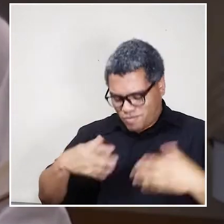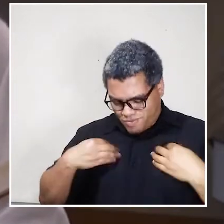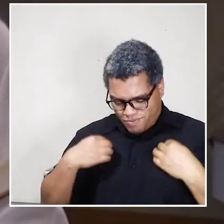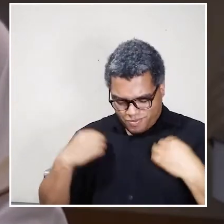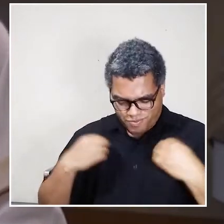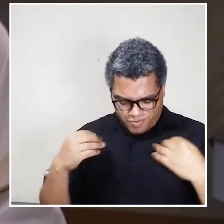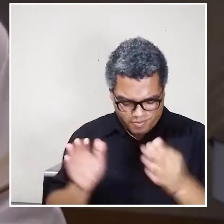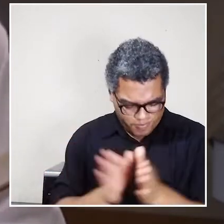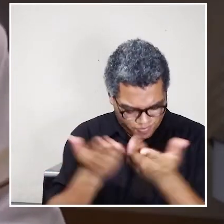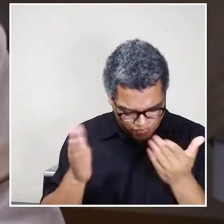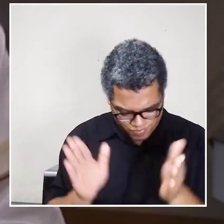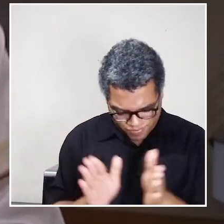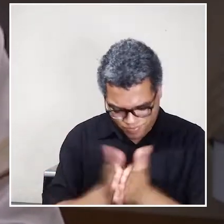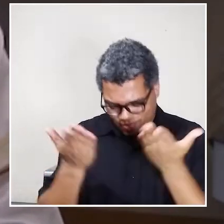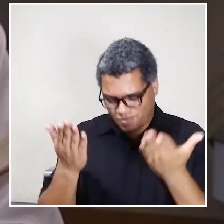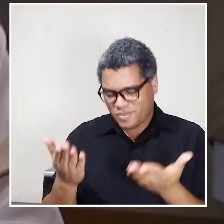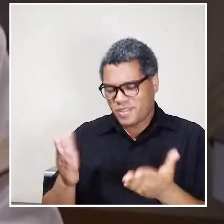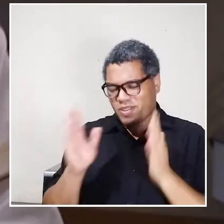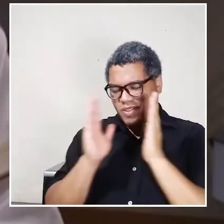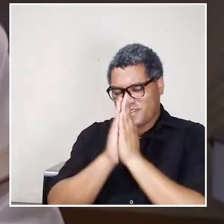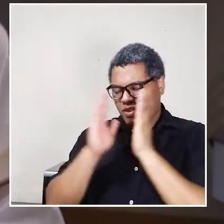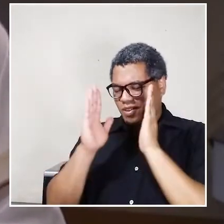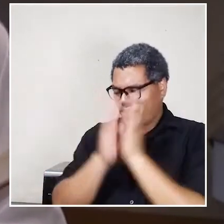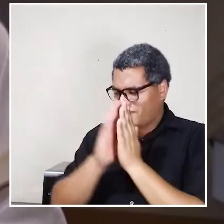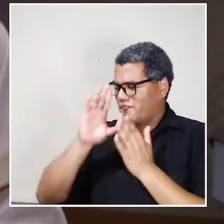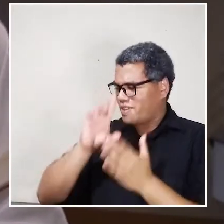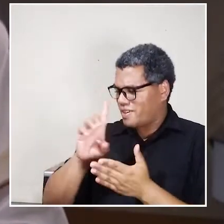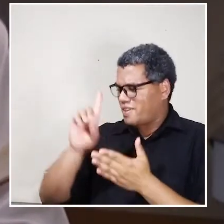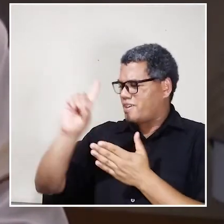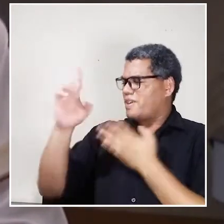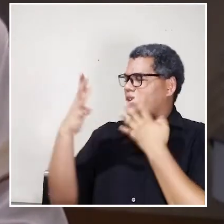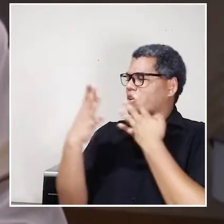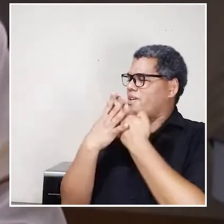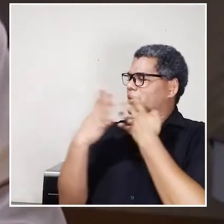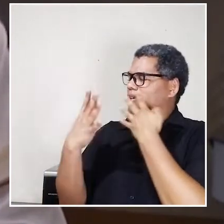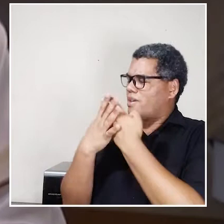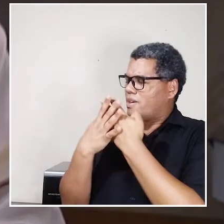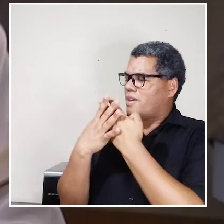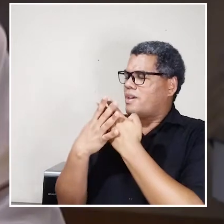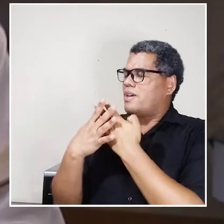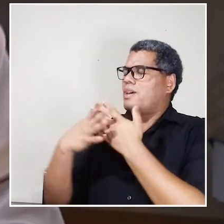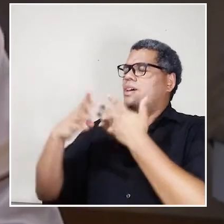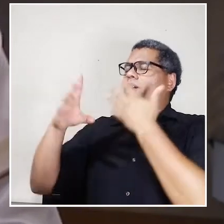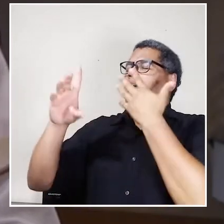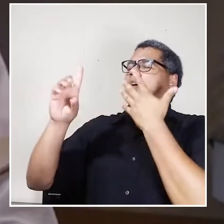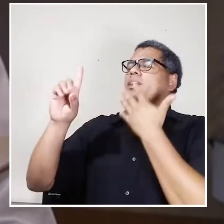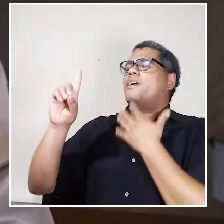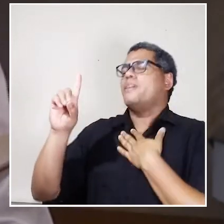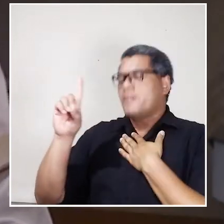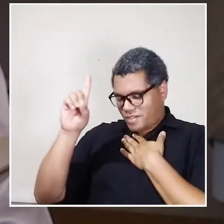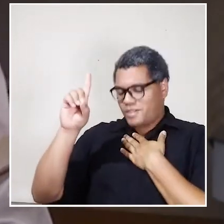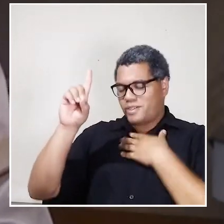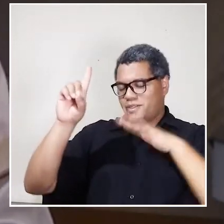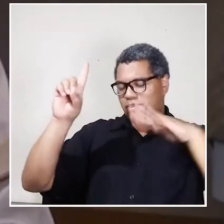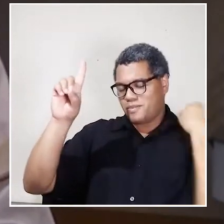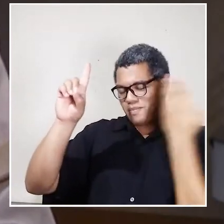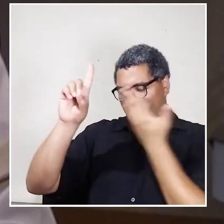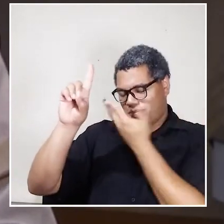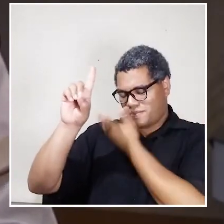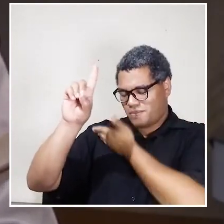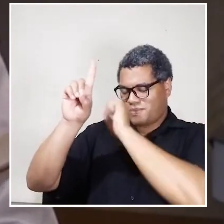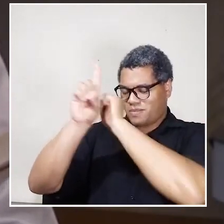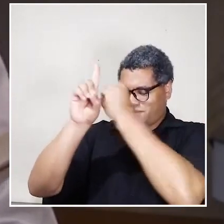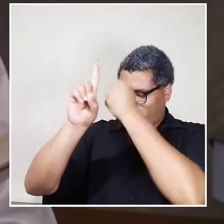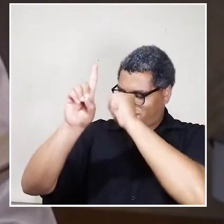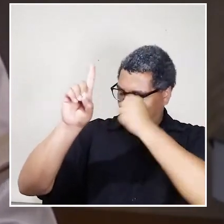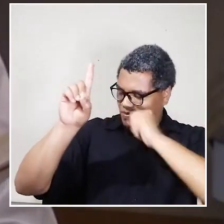de saco e cinza. Orei ao Senhor meu Deus, confessei e disse: Ah, Senhor, Deus